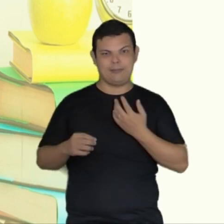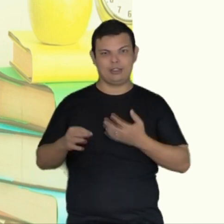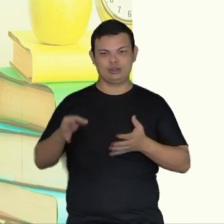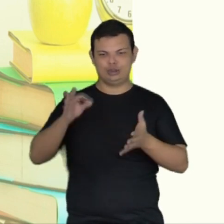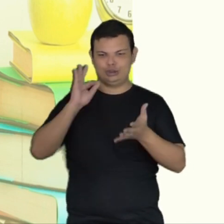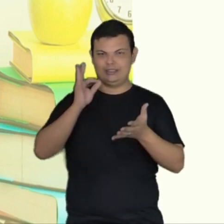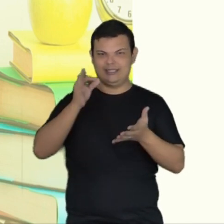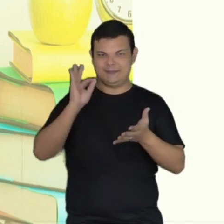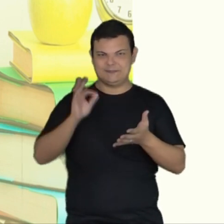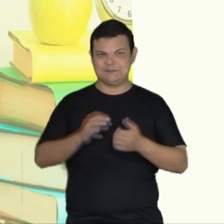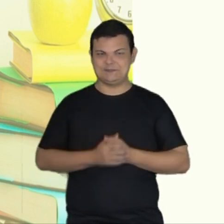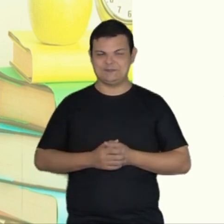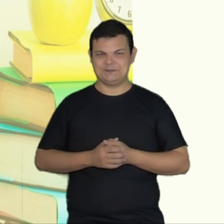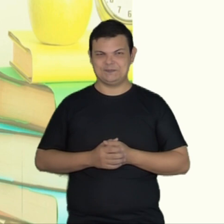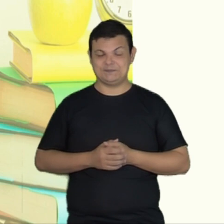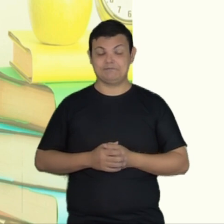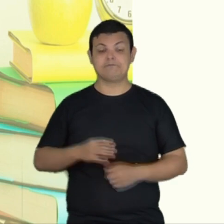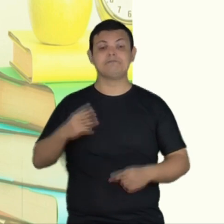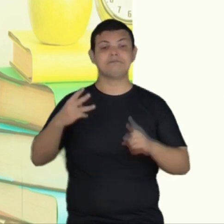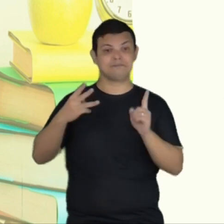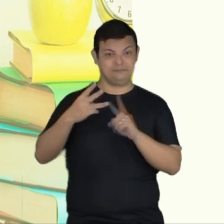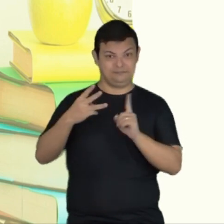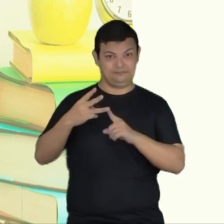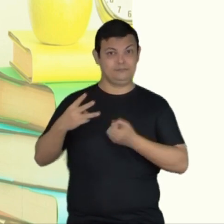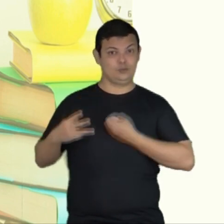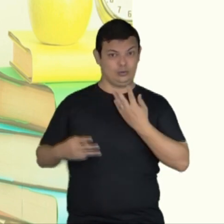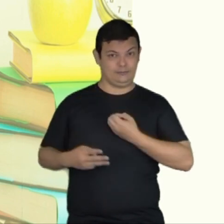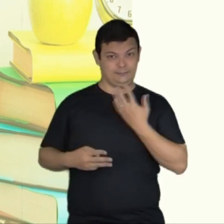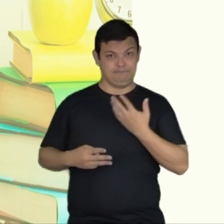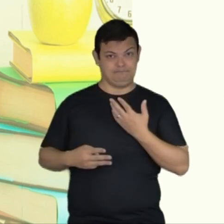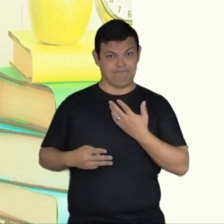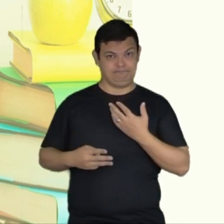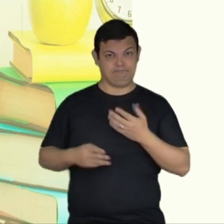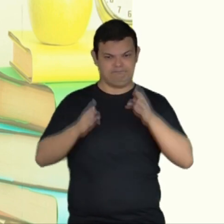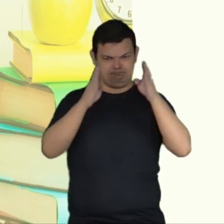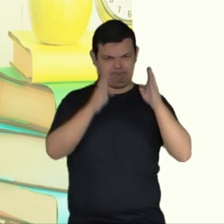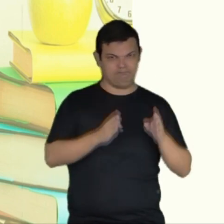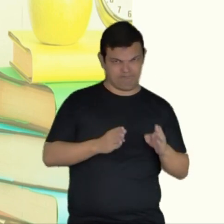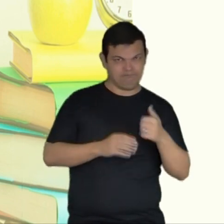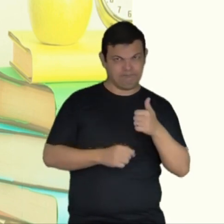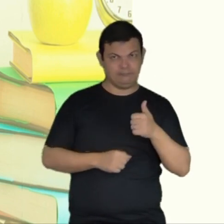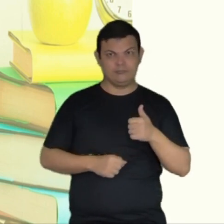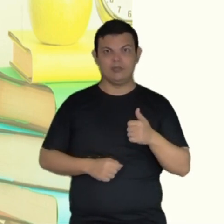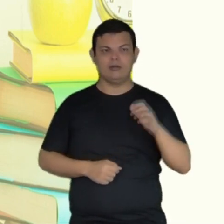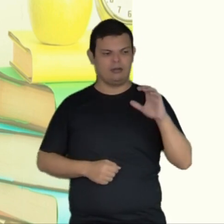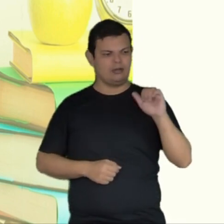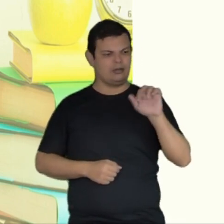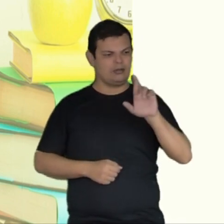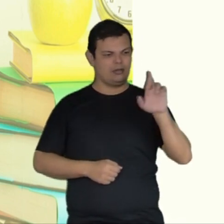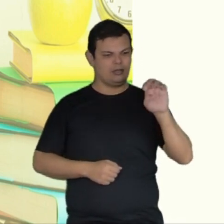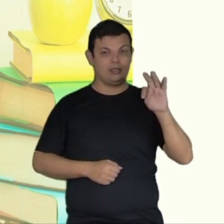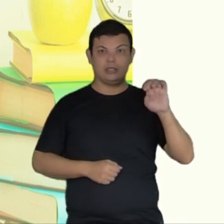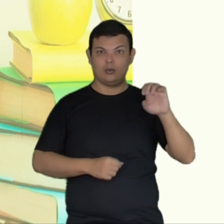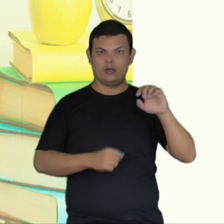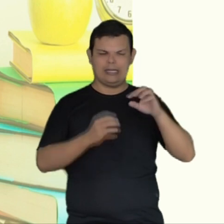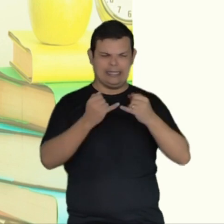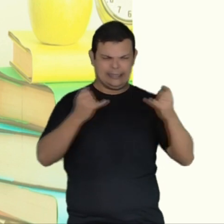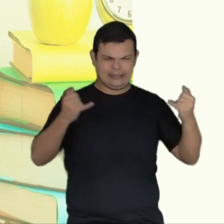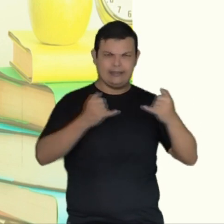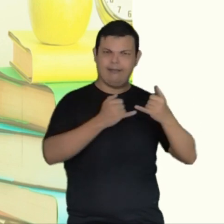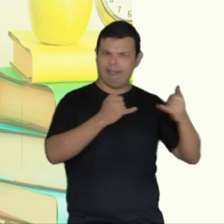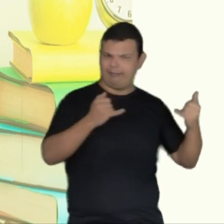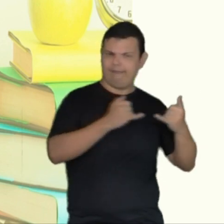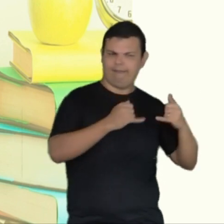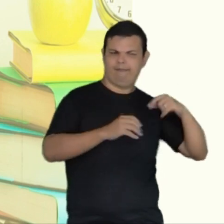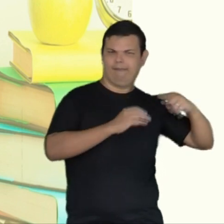ao terceiro poema, primeiramente na estrutura formal. Vamos lá. Carretel. Linha, linha,